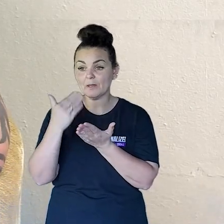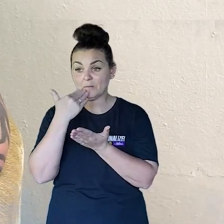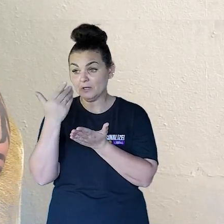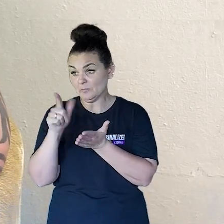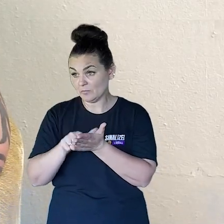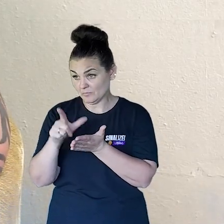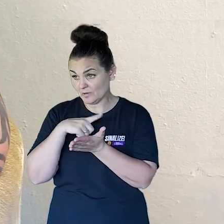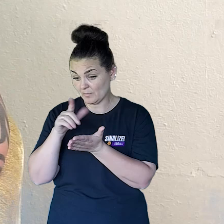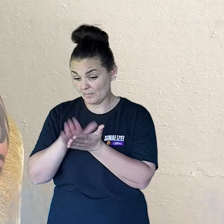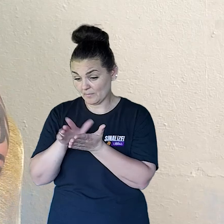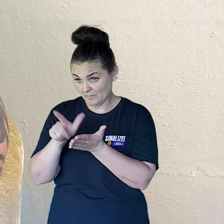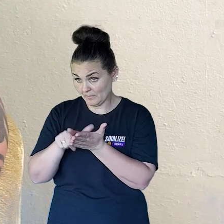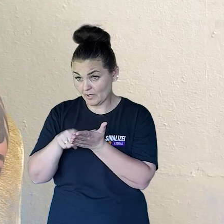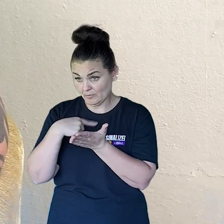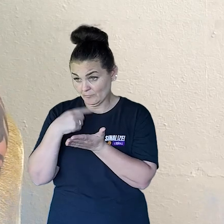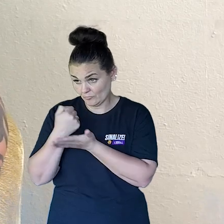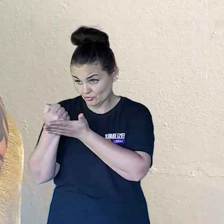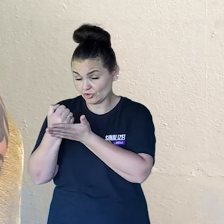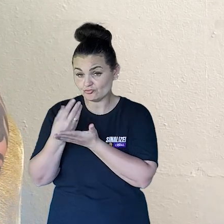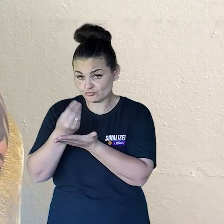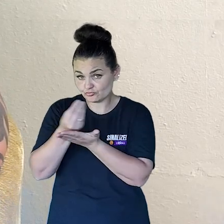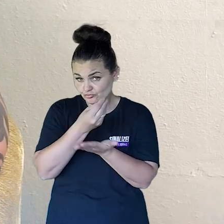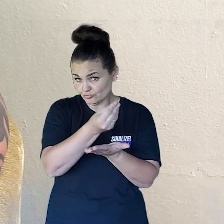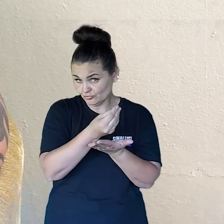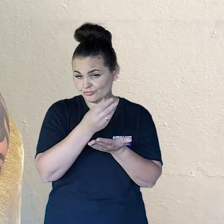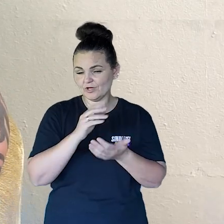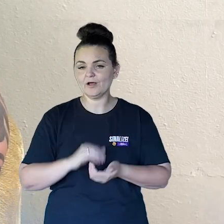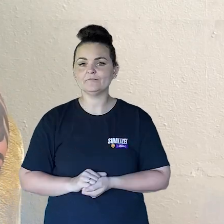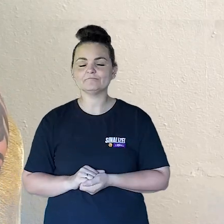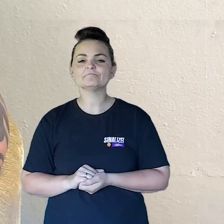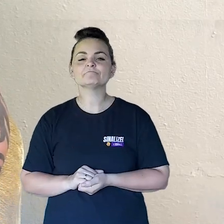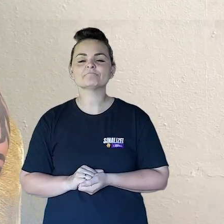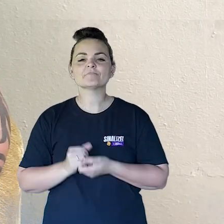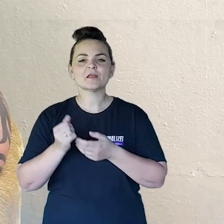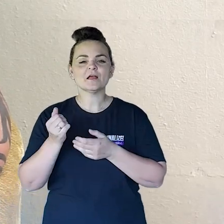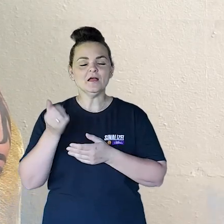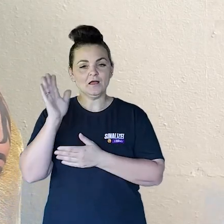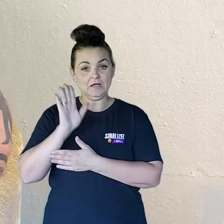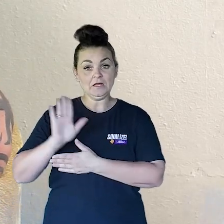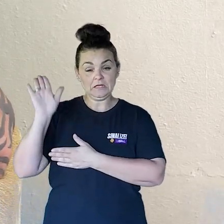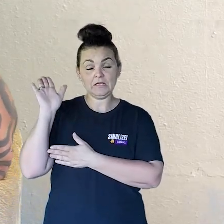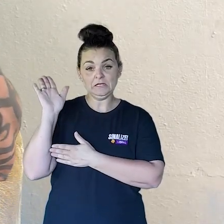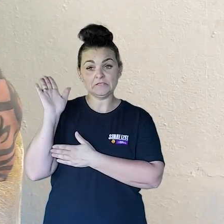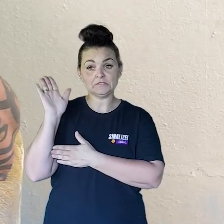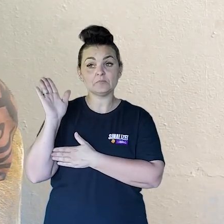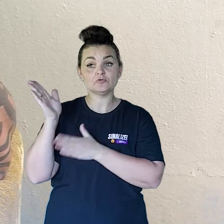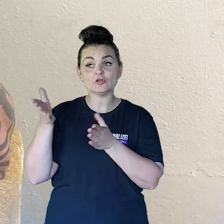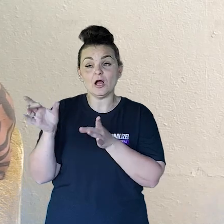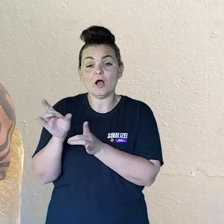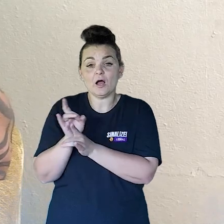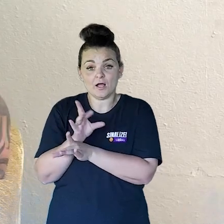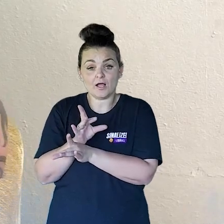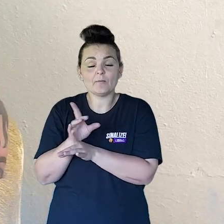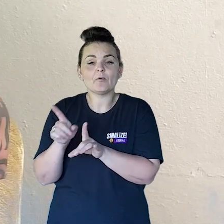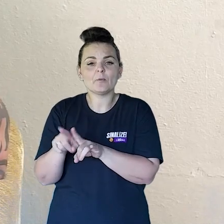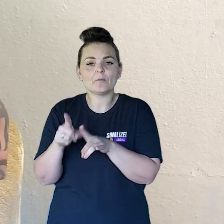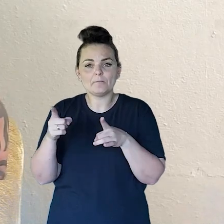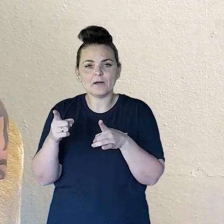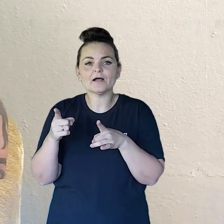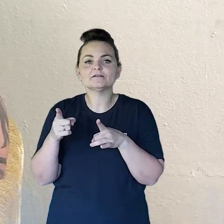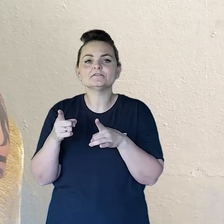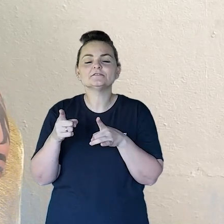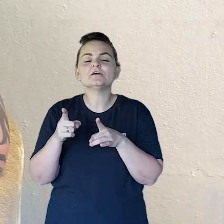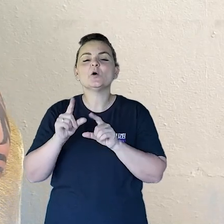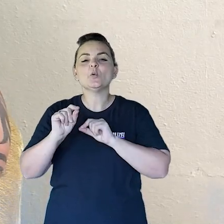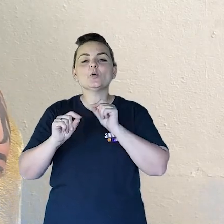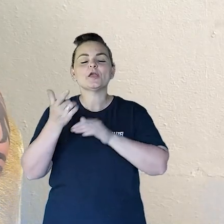todos. Então, e agora, não diferente, a eleição passou. E o que facilita muito isso é a questão das redes